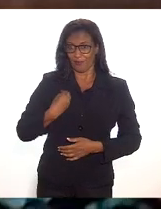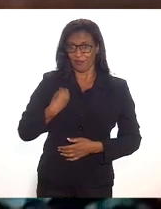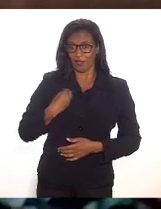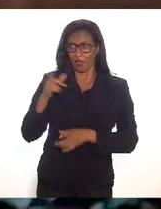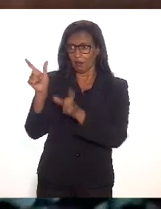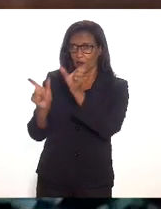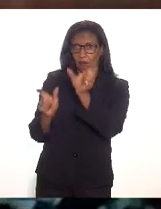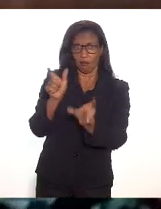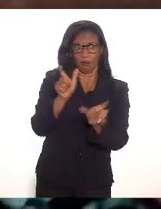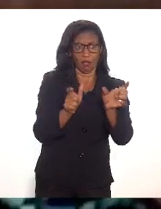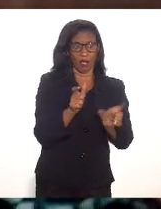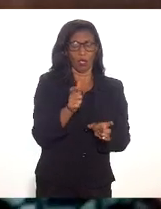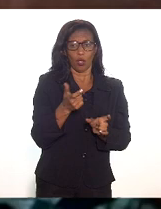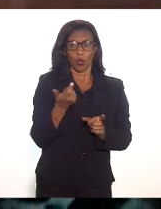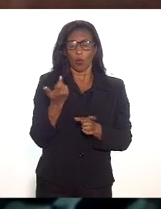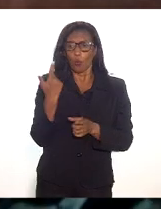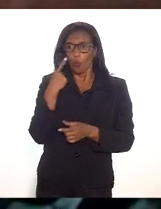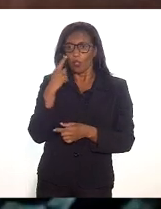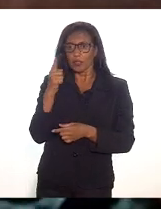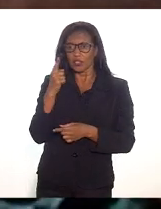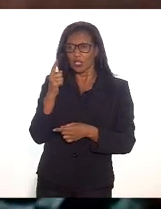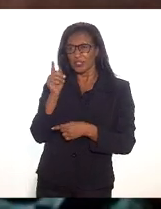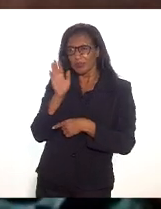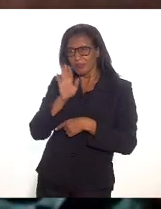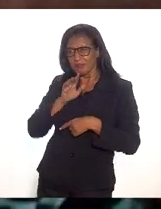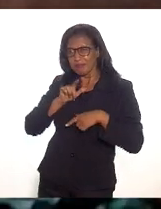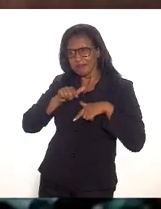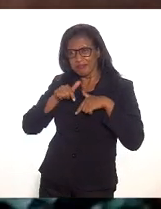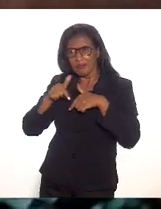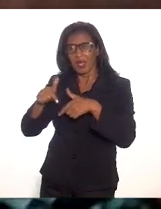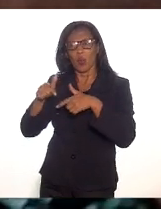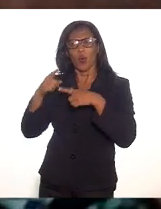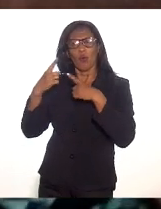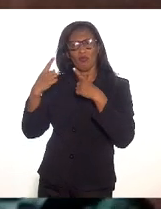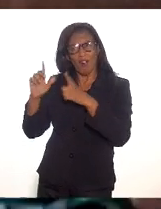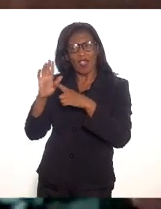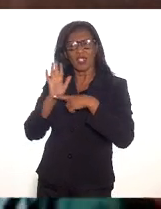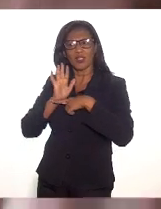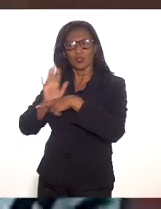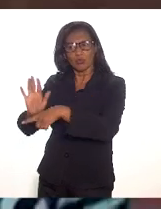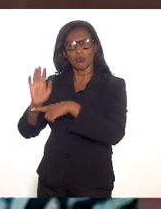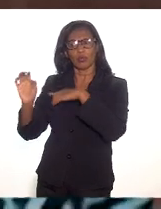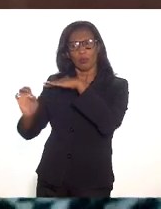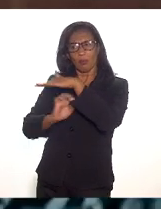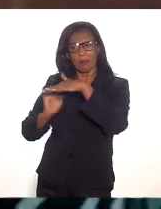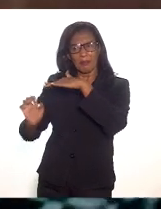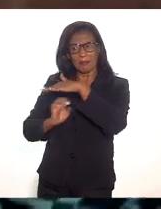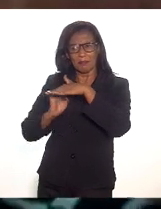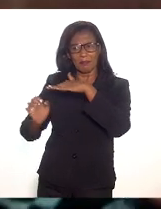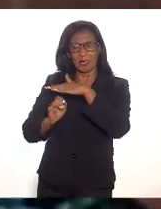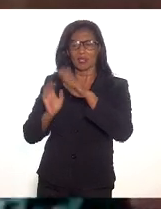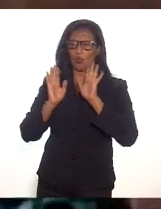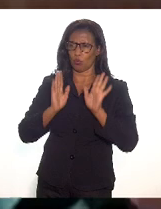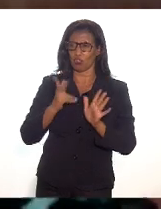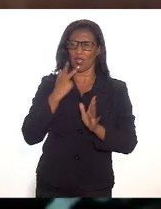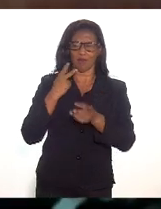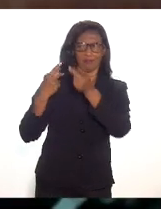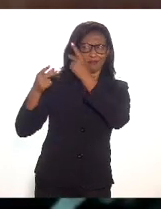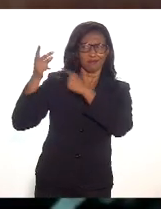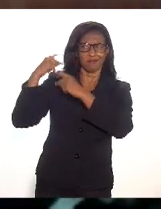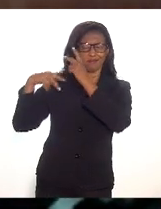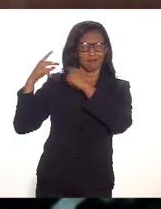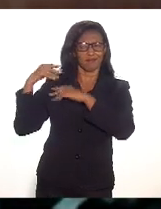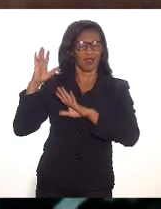Quando a gente defende uma empresa pública, como aqui muito bem dito, desde a primeira intervenção